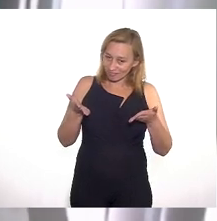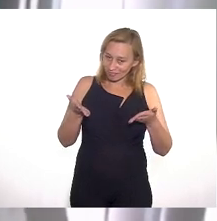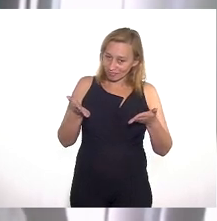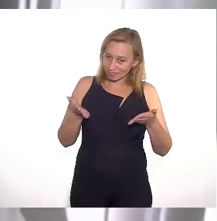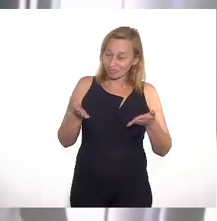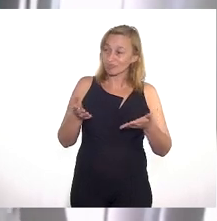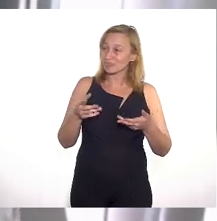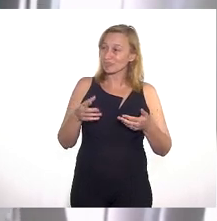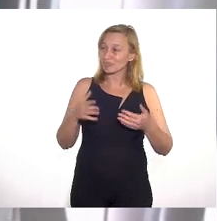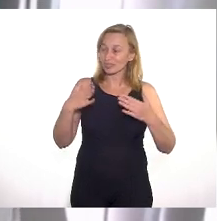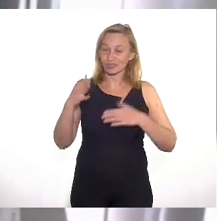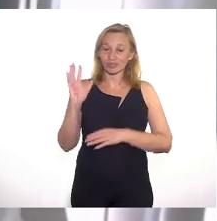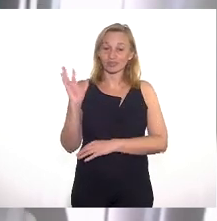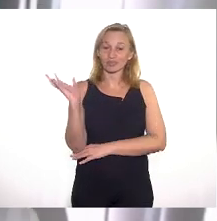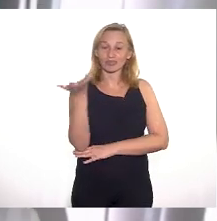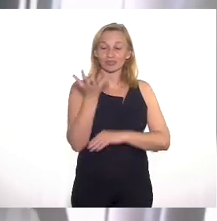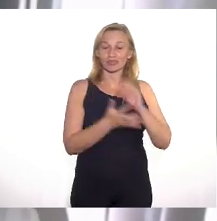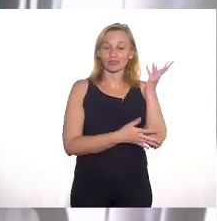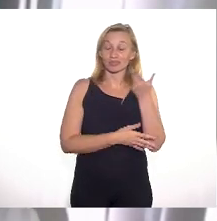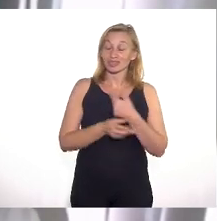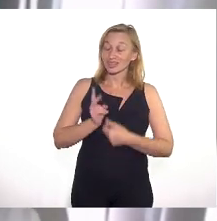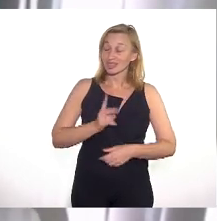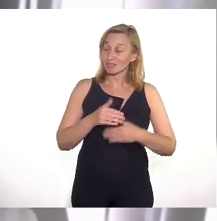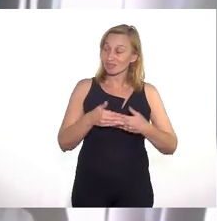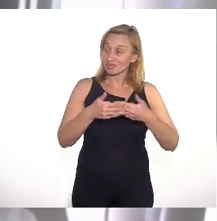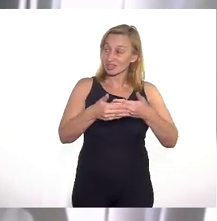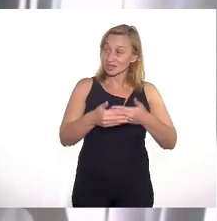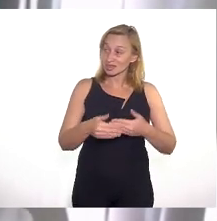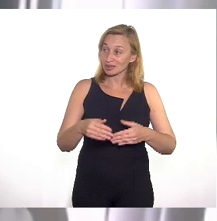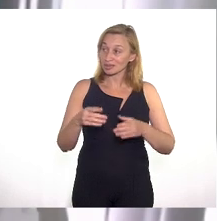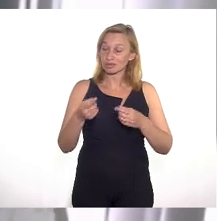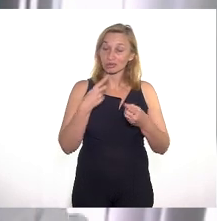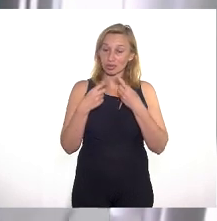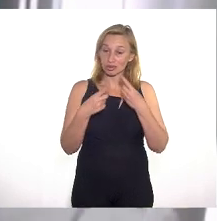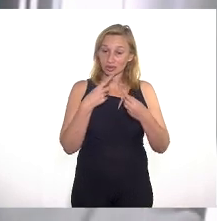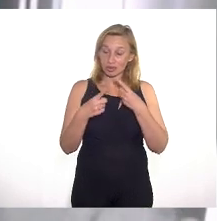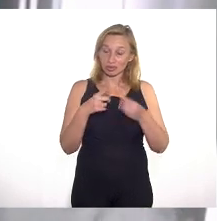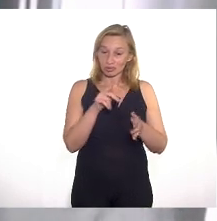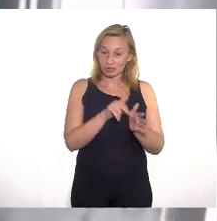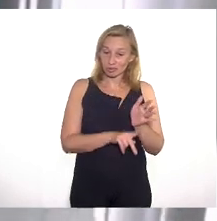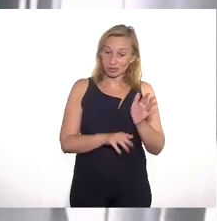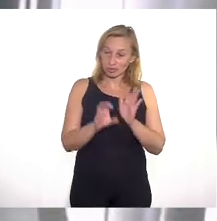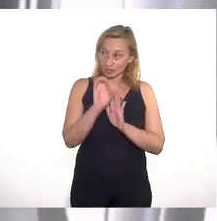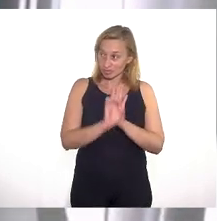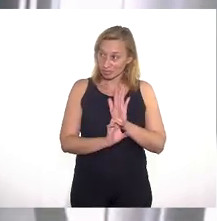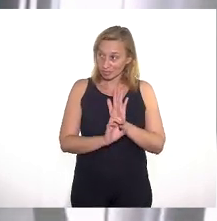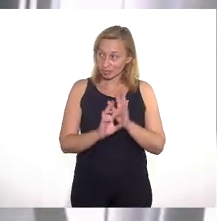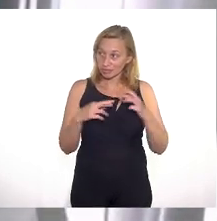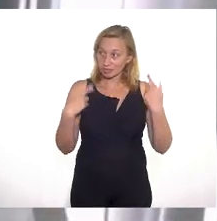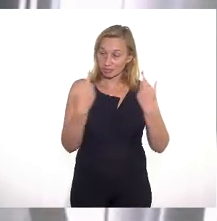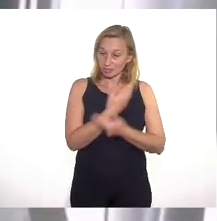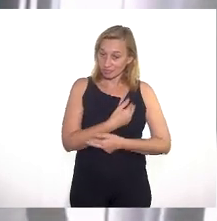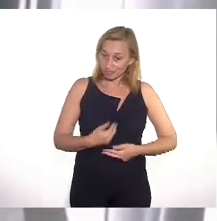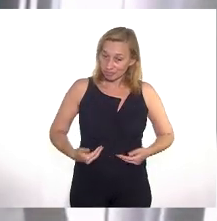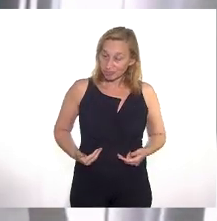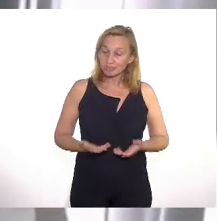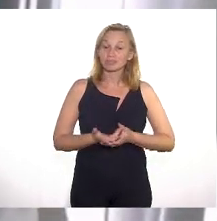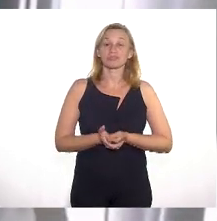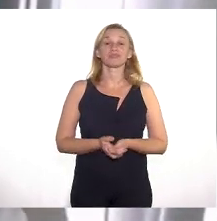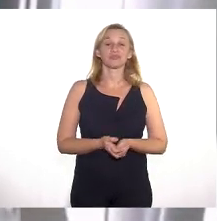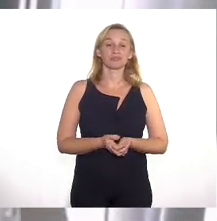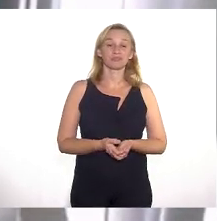do parlamento e a gente sempre avança muito quando debate os projetos e as emendas em audiências públicas, em relação a isso não